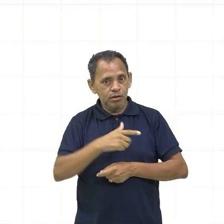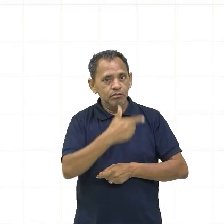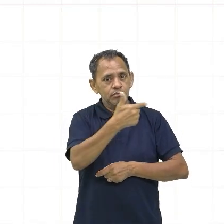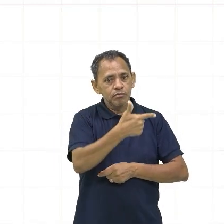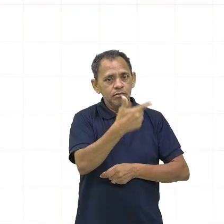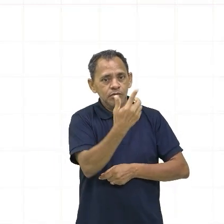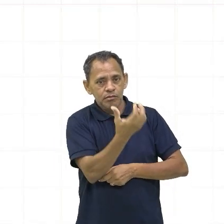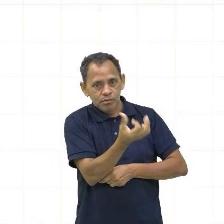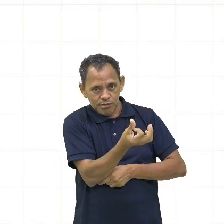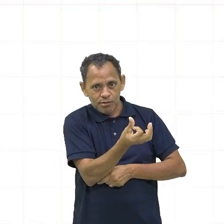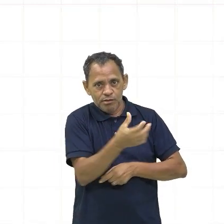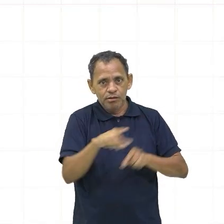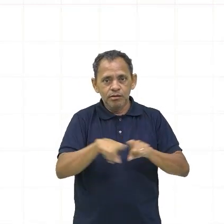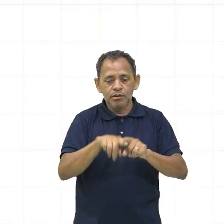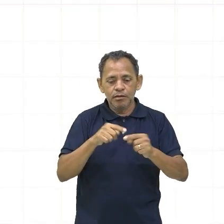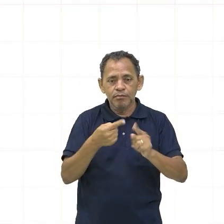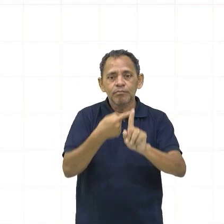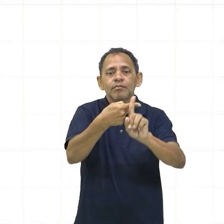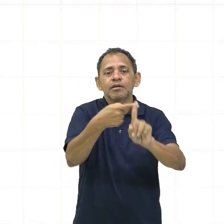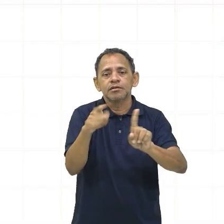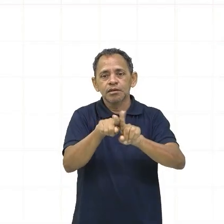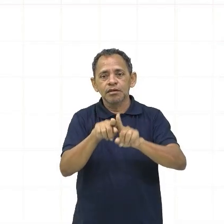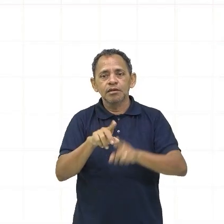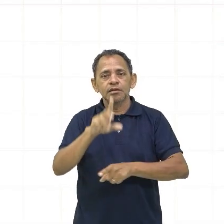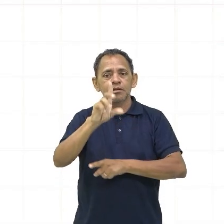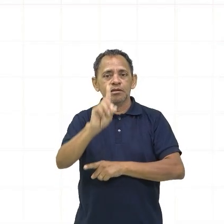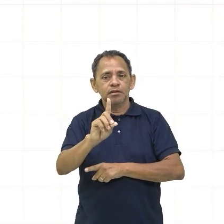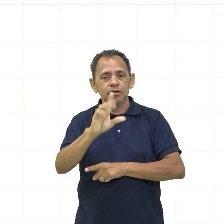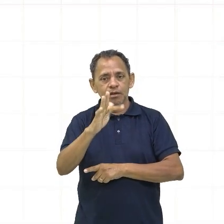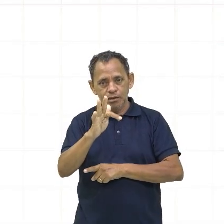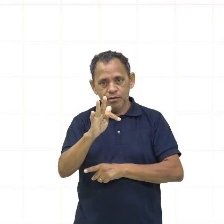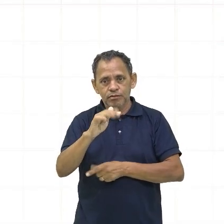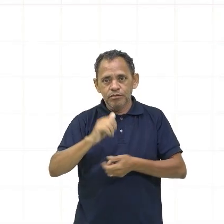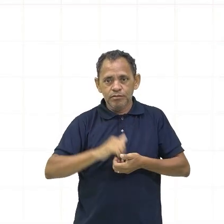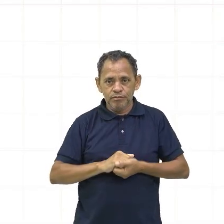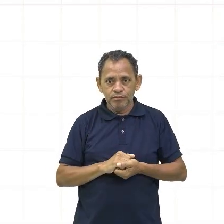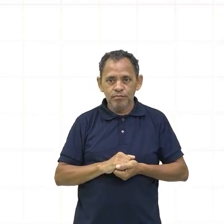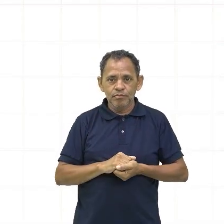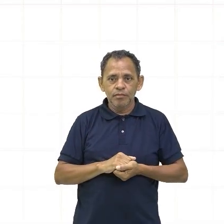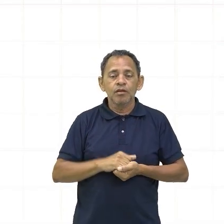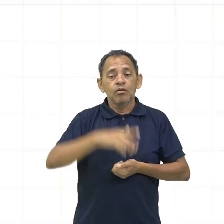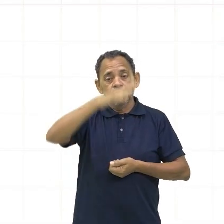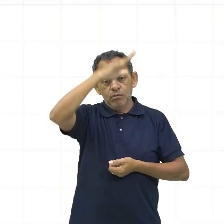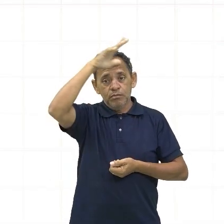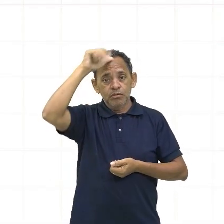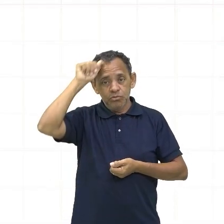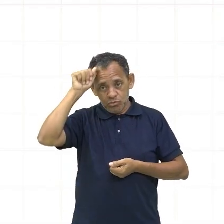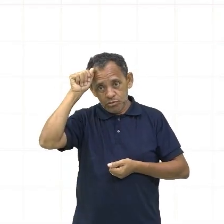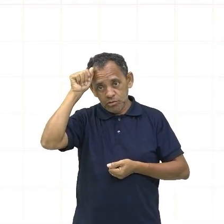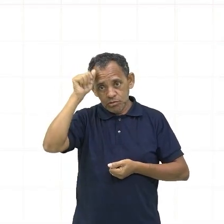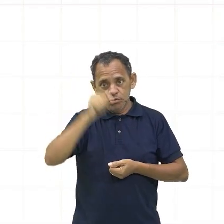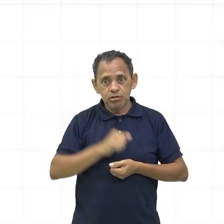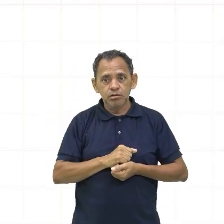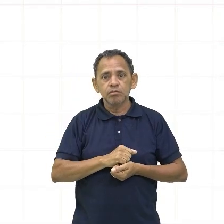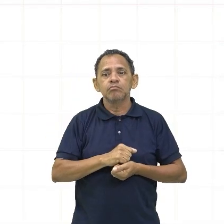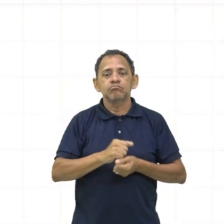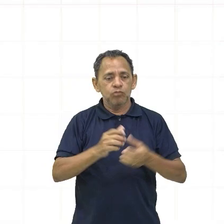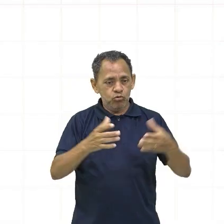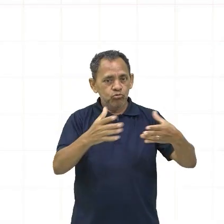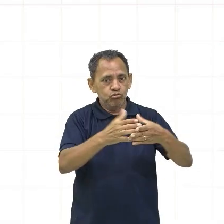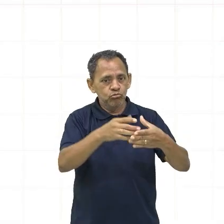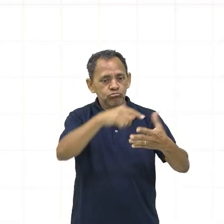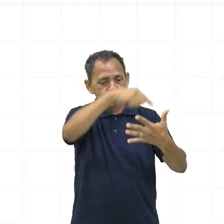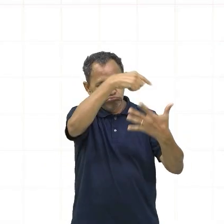mais o Distrito Federal, e o Brasil, ele é uma dessas o Amazonas é uma dessas unidades